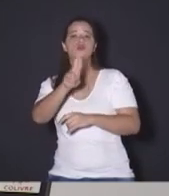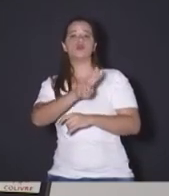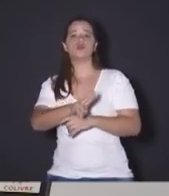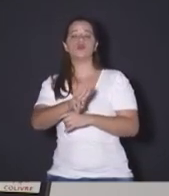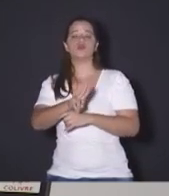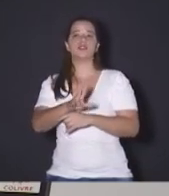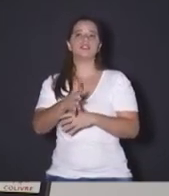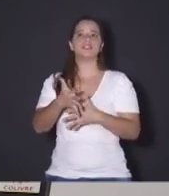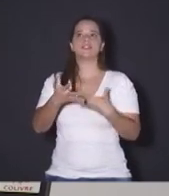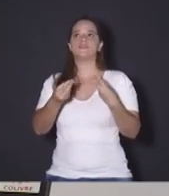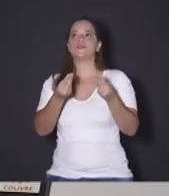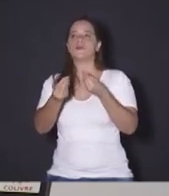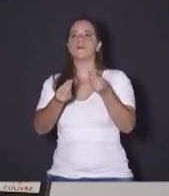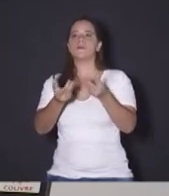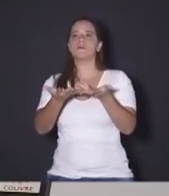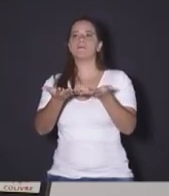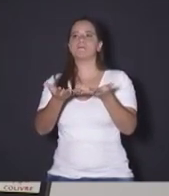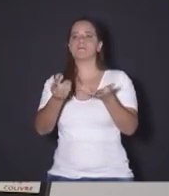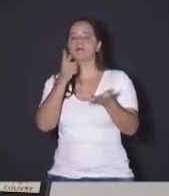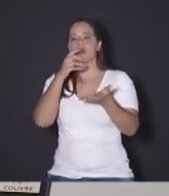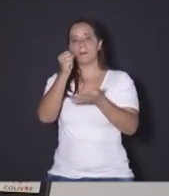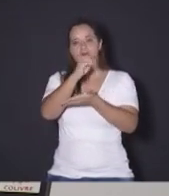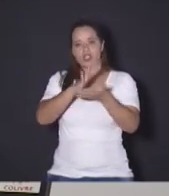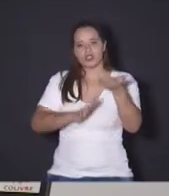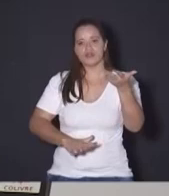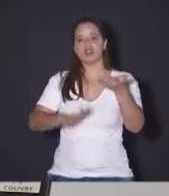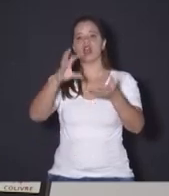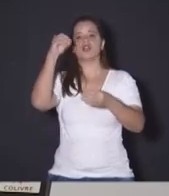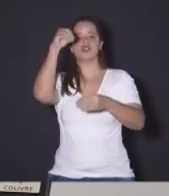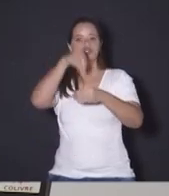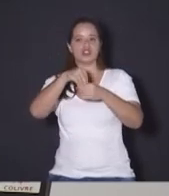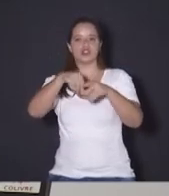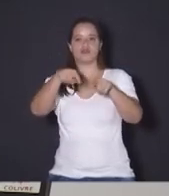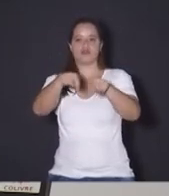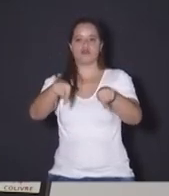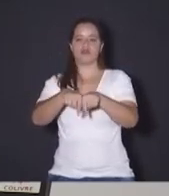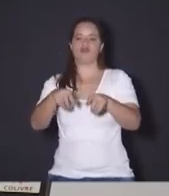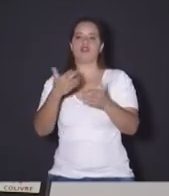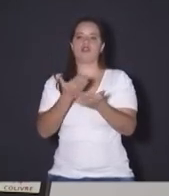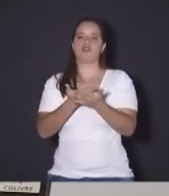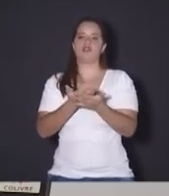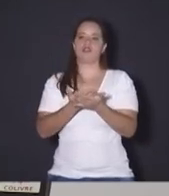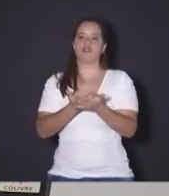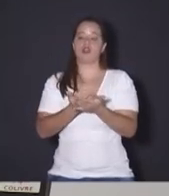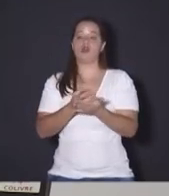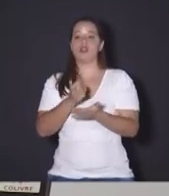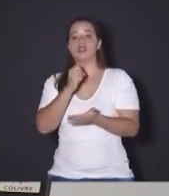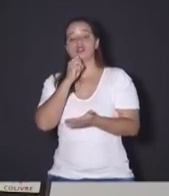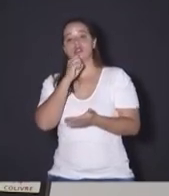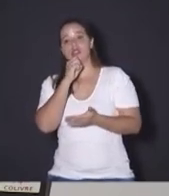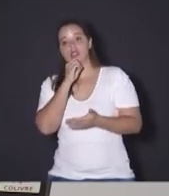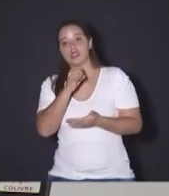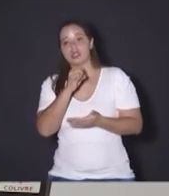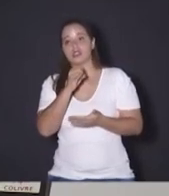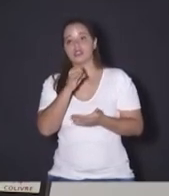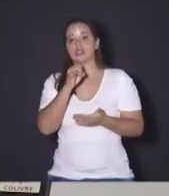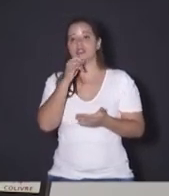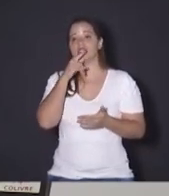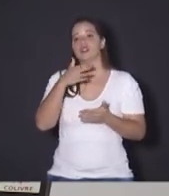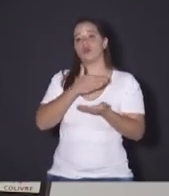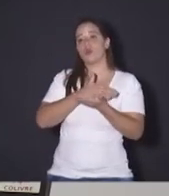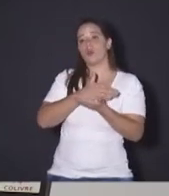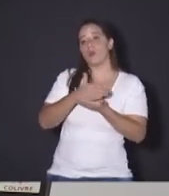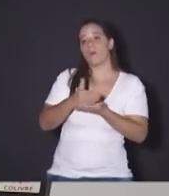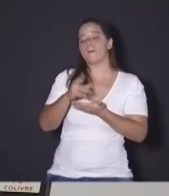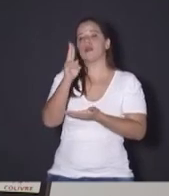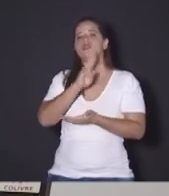é como é pra atividades dentro da sala de aula se ela começa